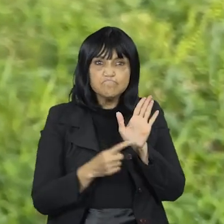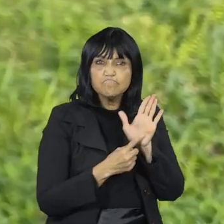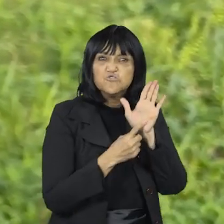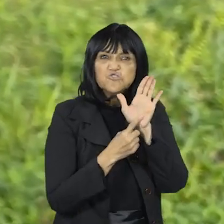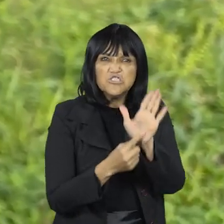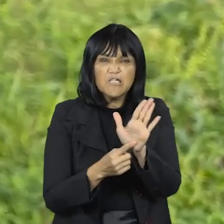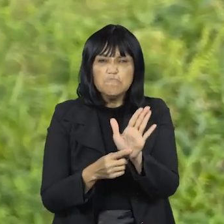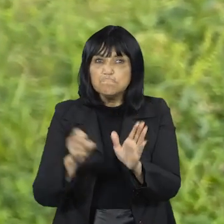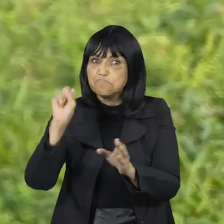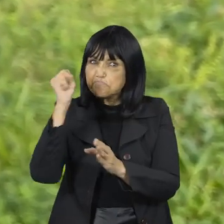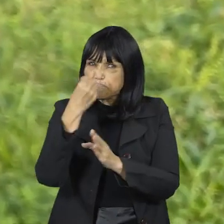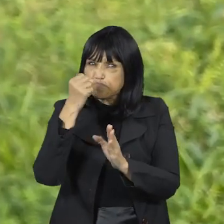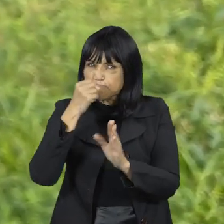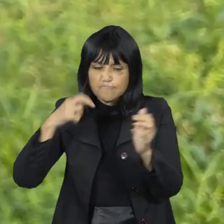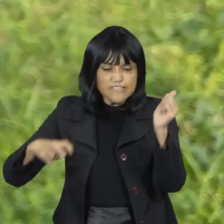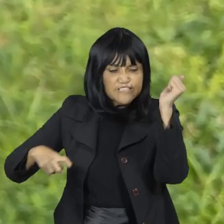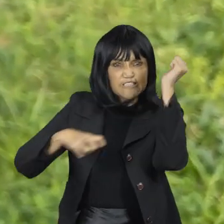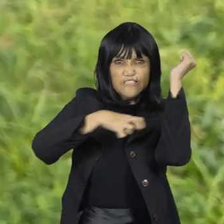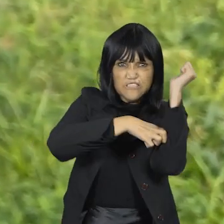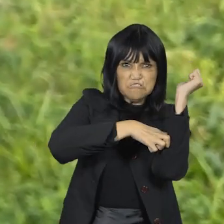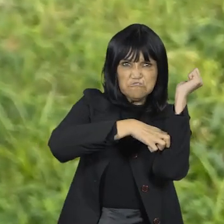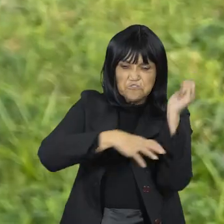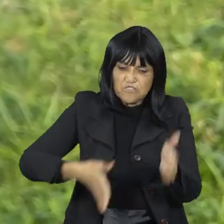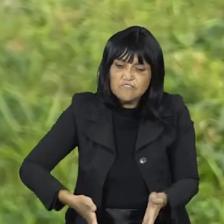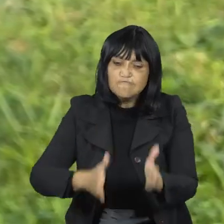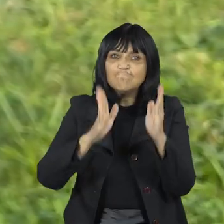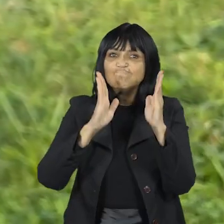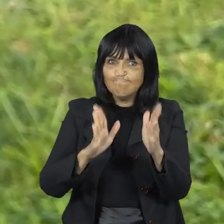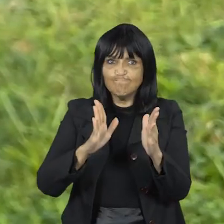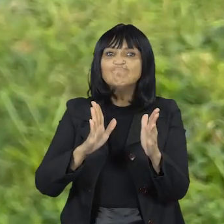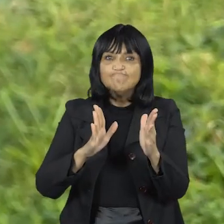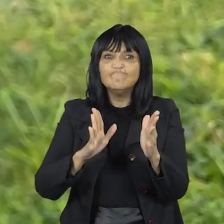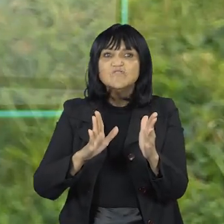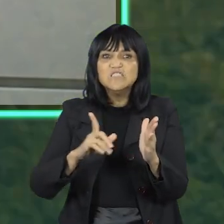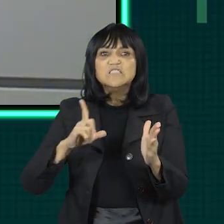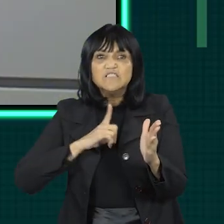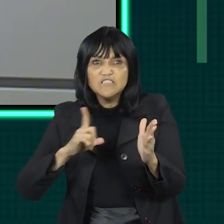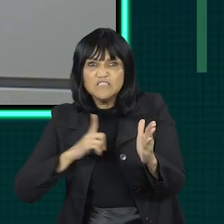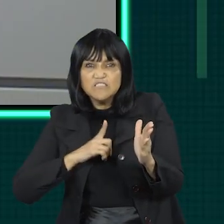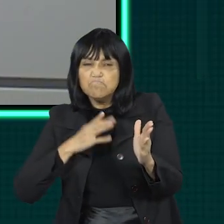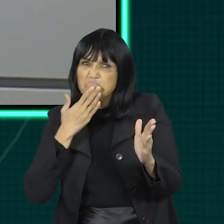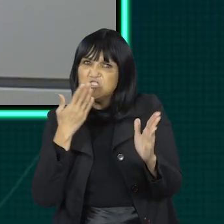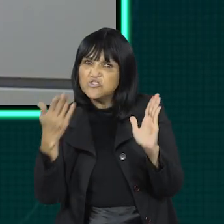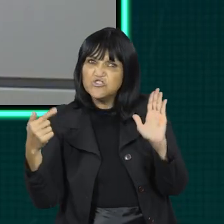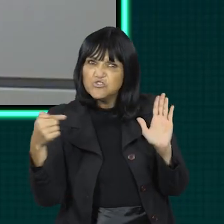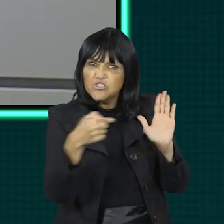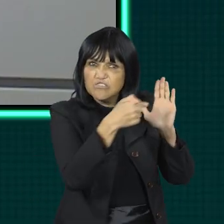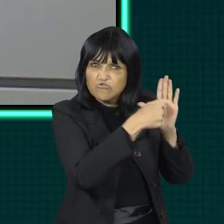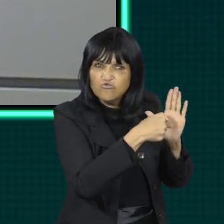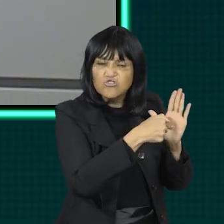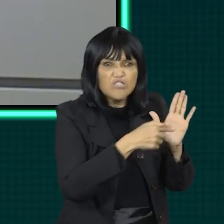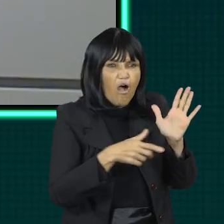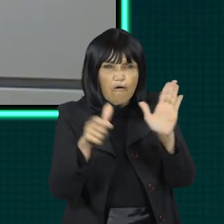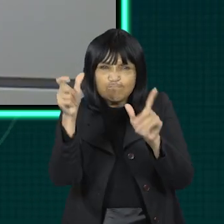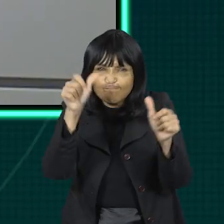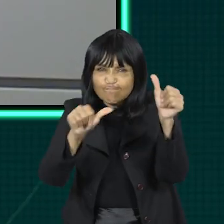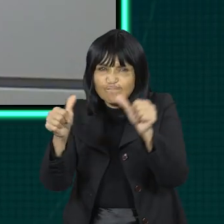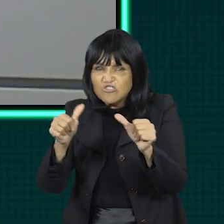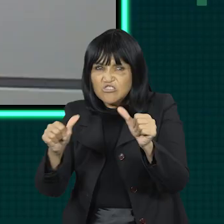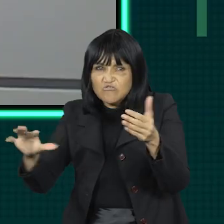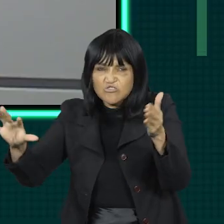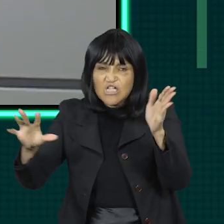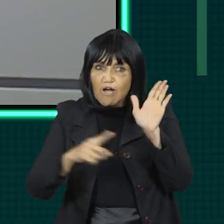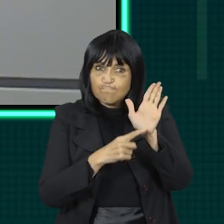registrados 88 acidentes no trecho. Assim que recebemos essa demanda, verificamos